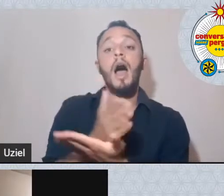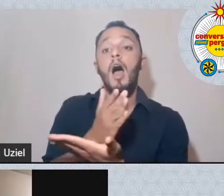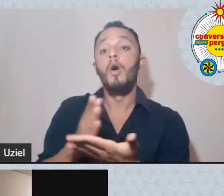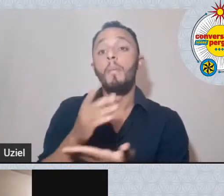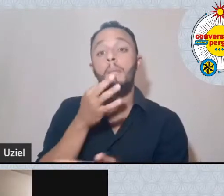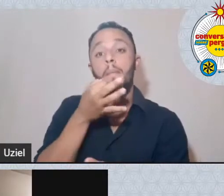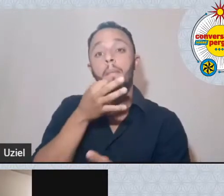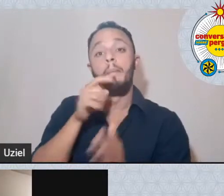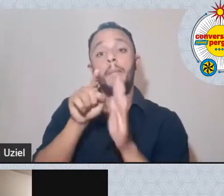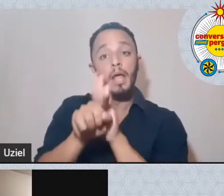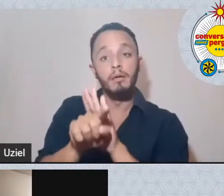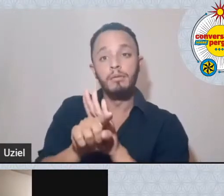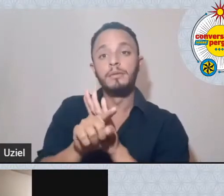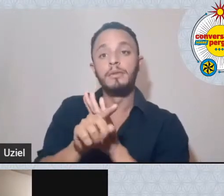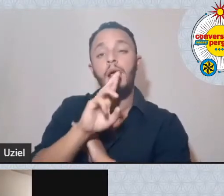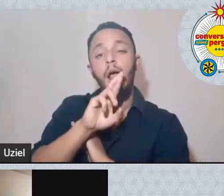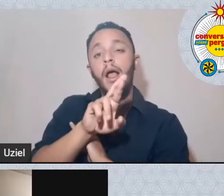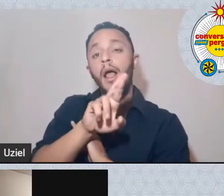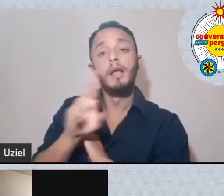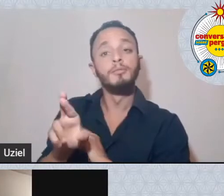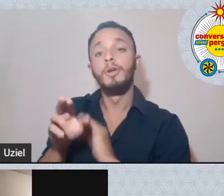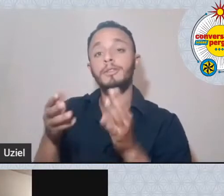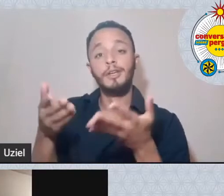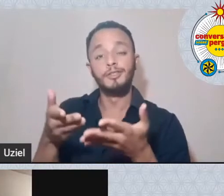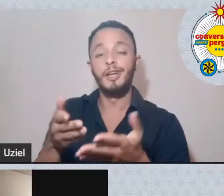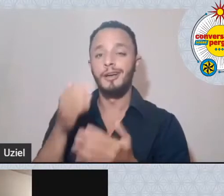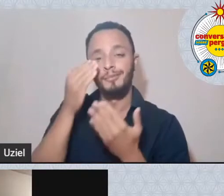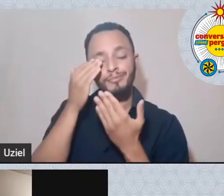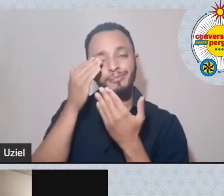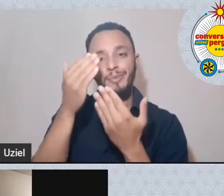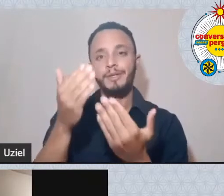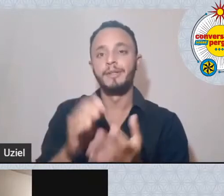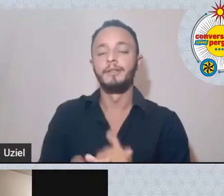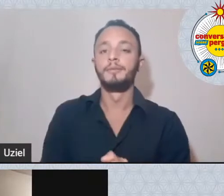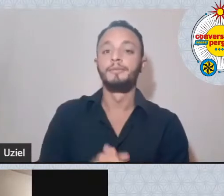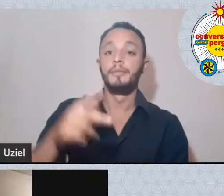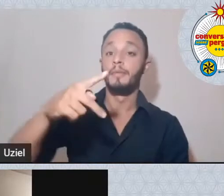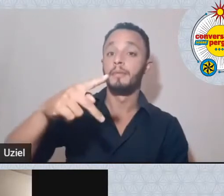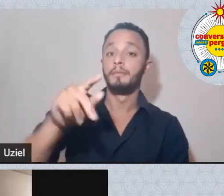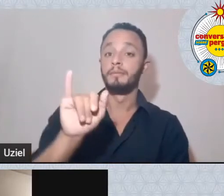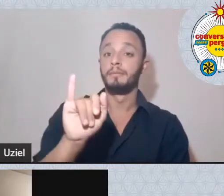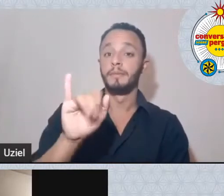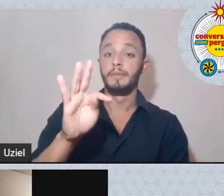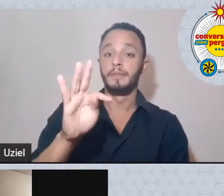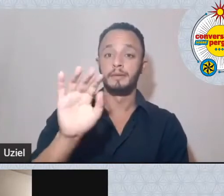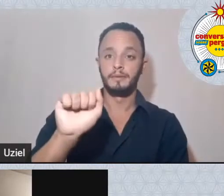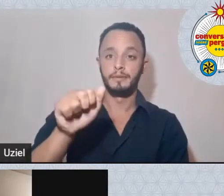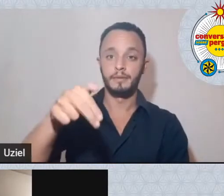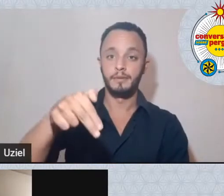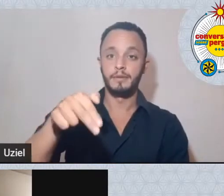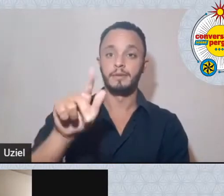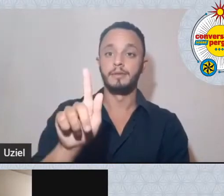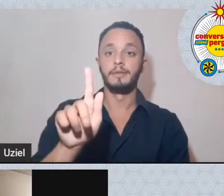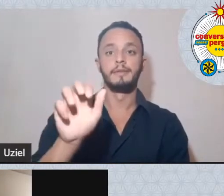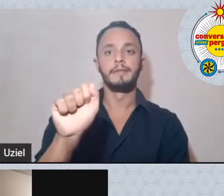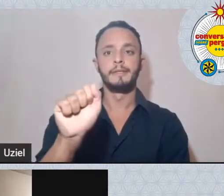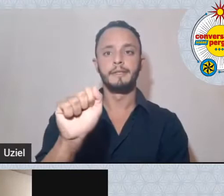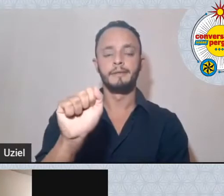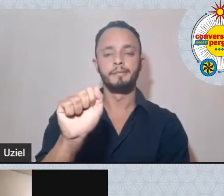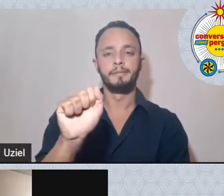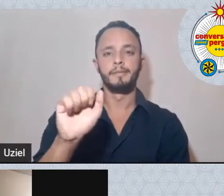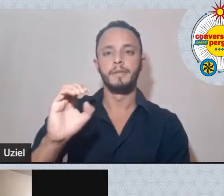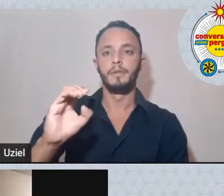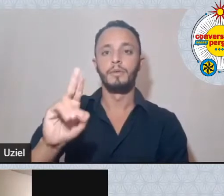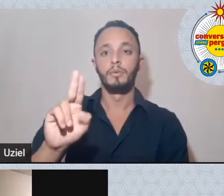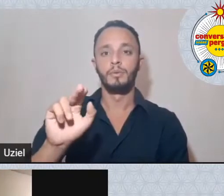suas falas. Então vamos lá. Da Pitanga, curadoria, a pergunta é a seguinte: